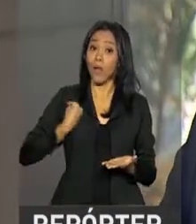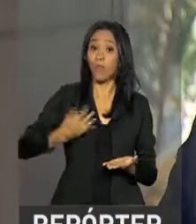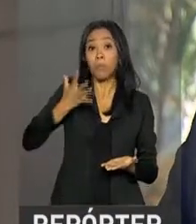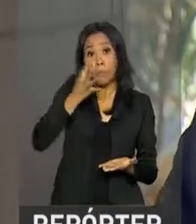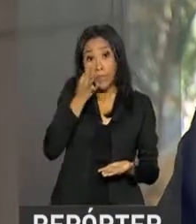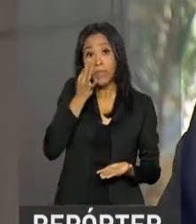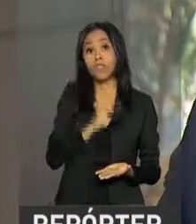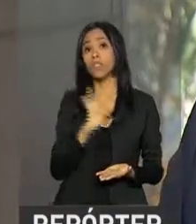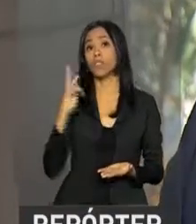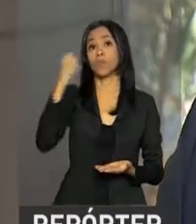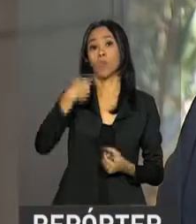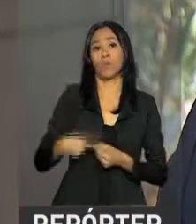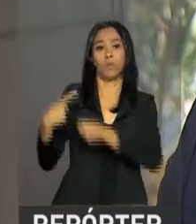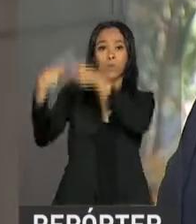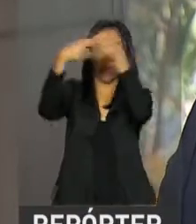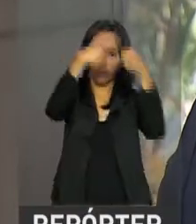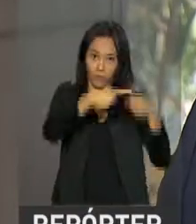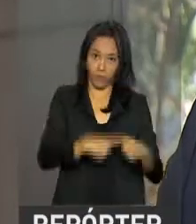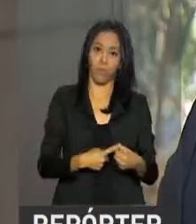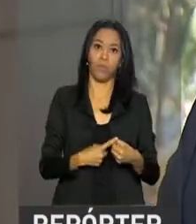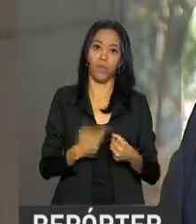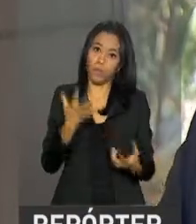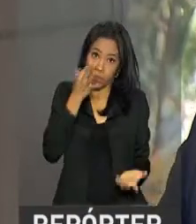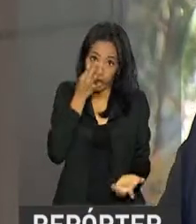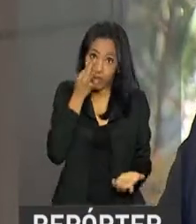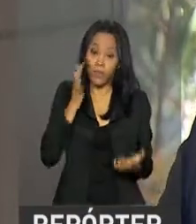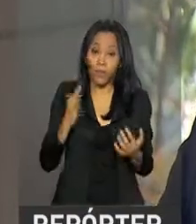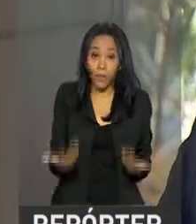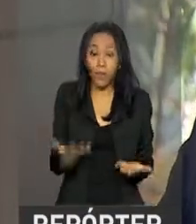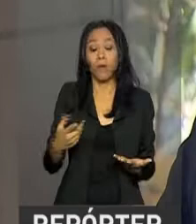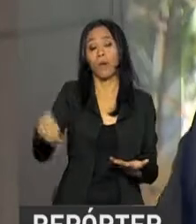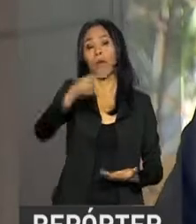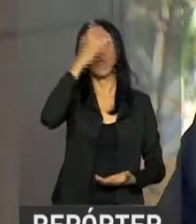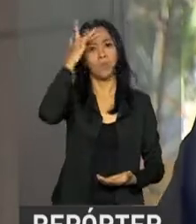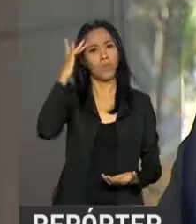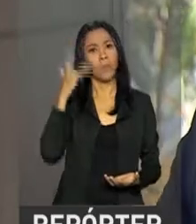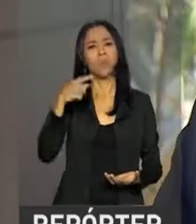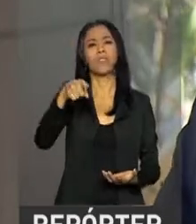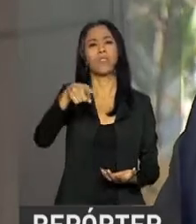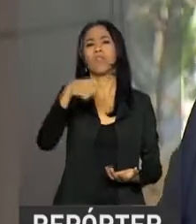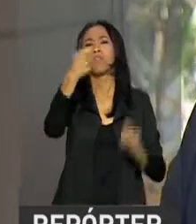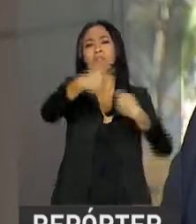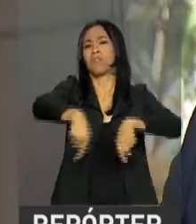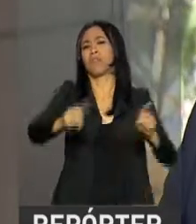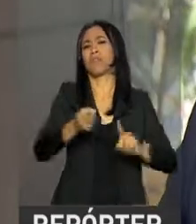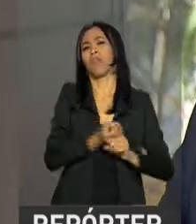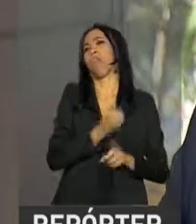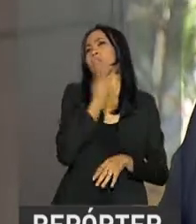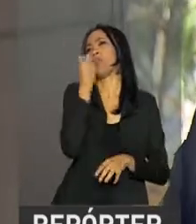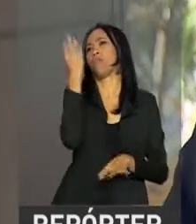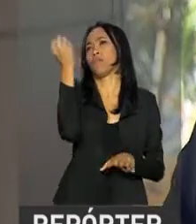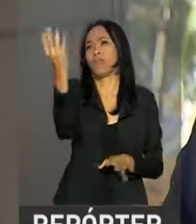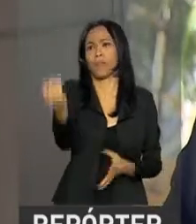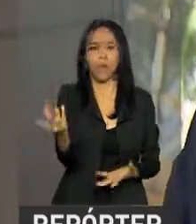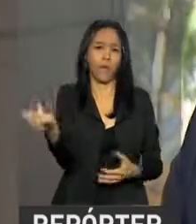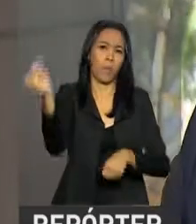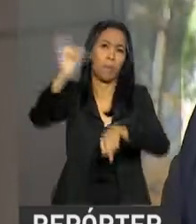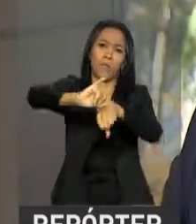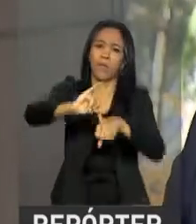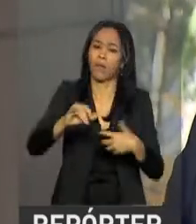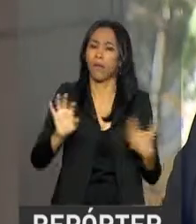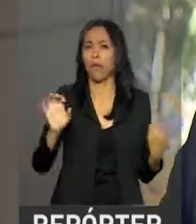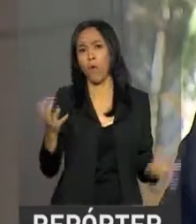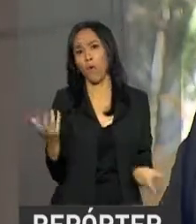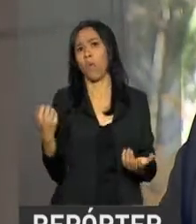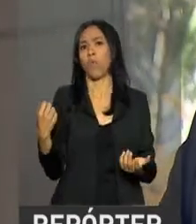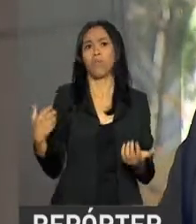todos os distritos desses municípios então as pessoas deixarão de ter de se deslocar até uma capital ou uma